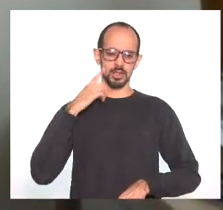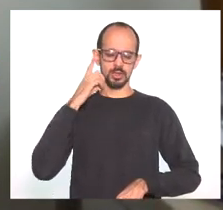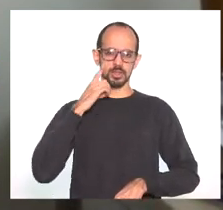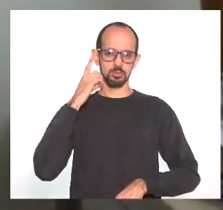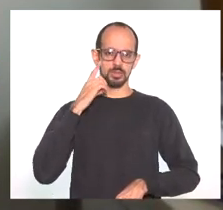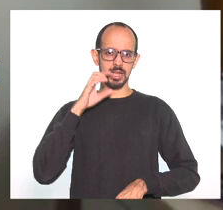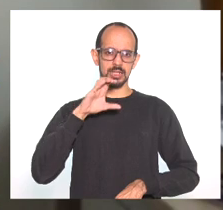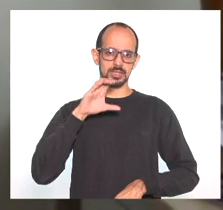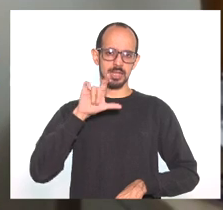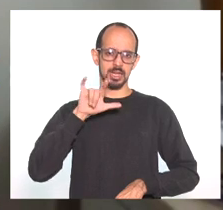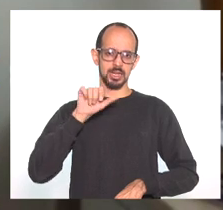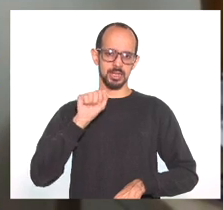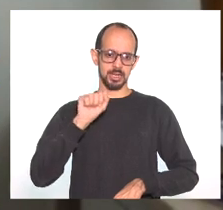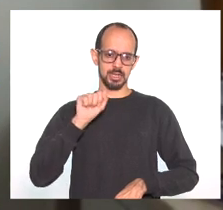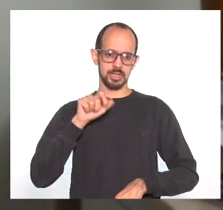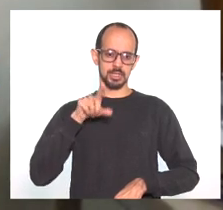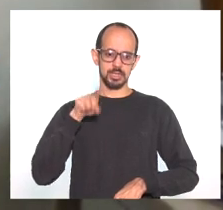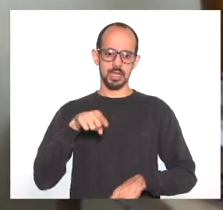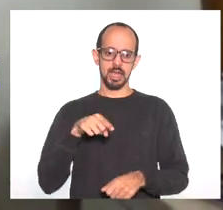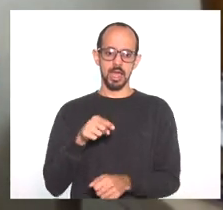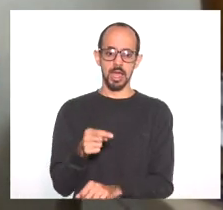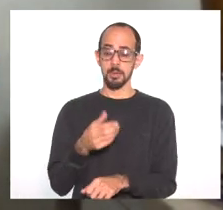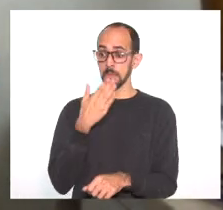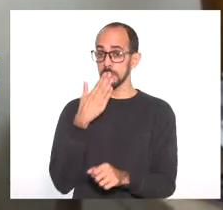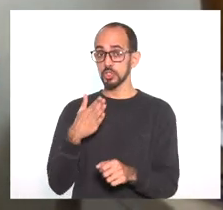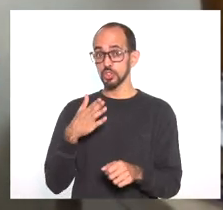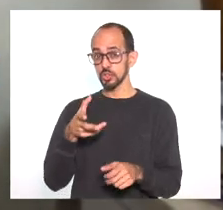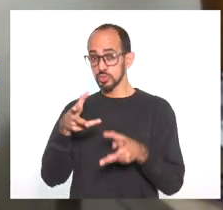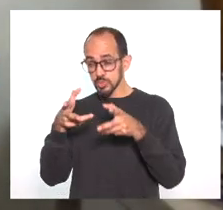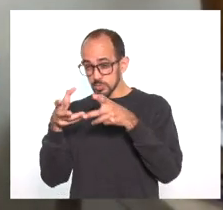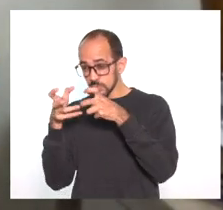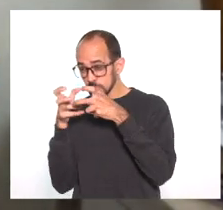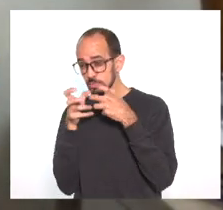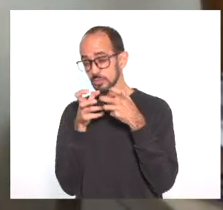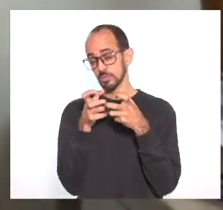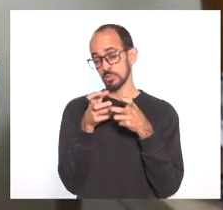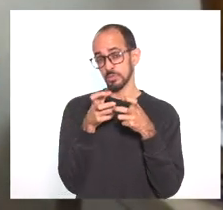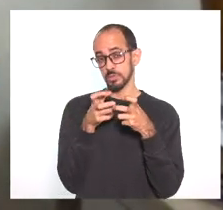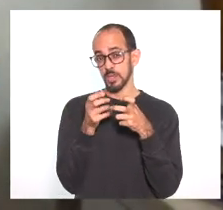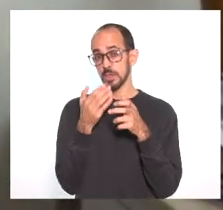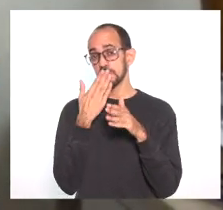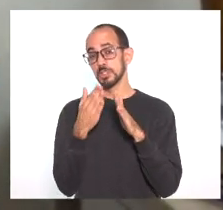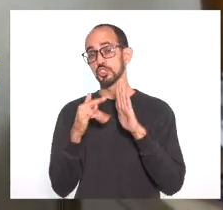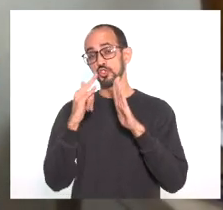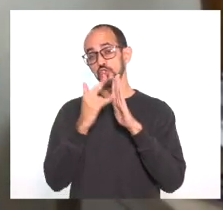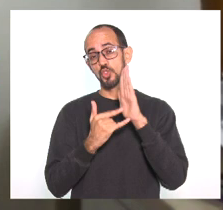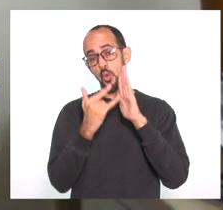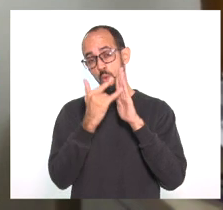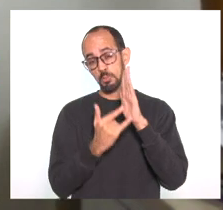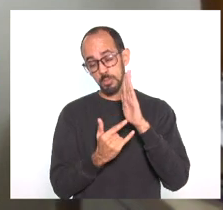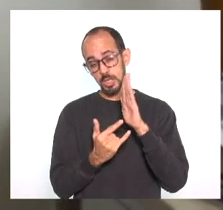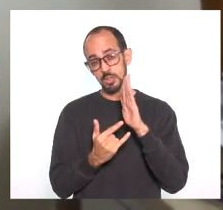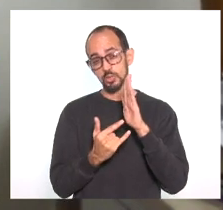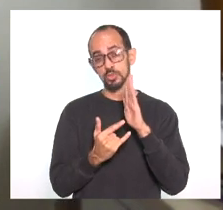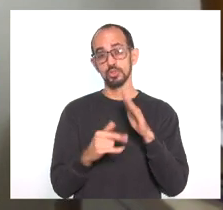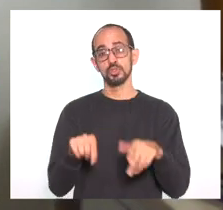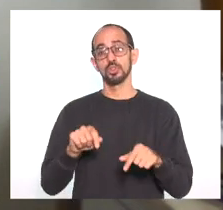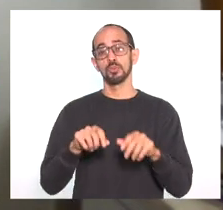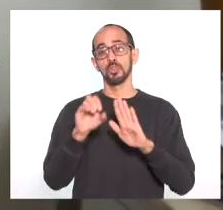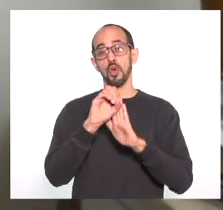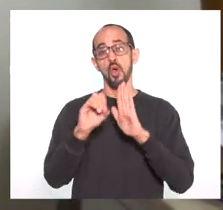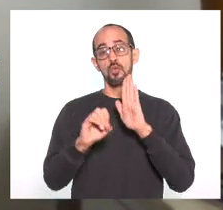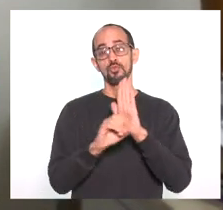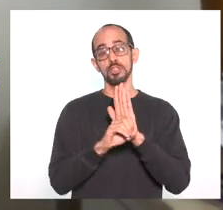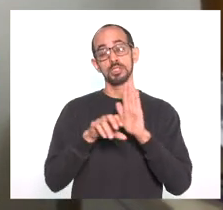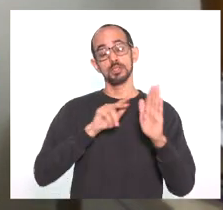Jordão, pedidos de oitivas e requisição de documentos por ofício à